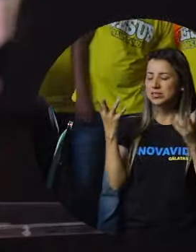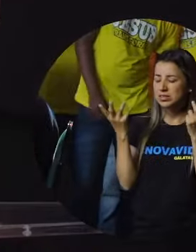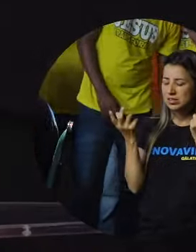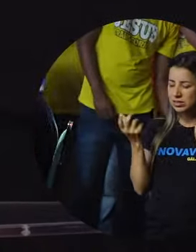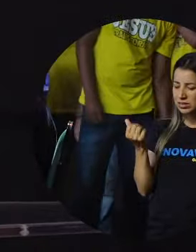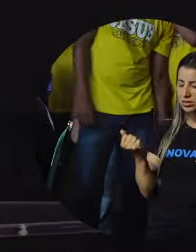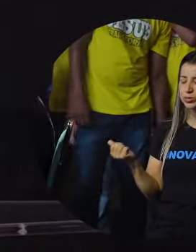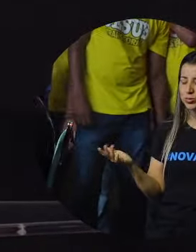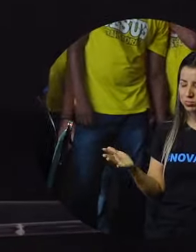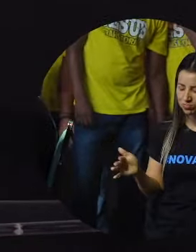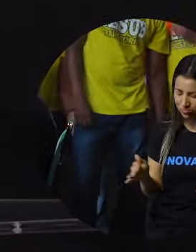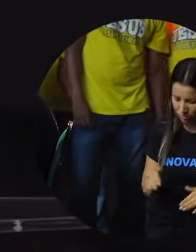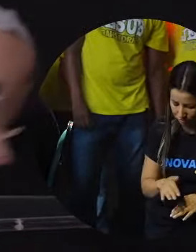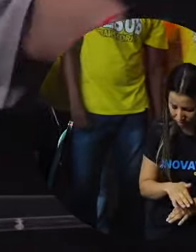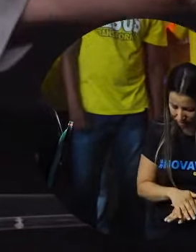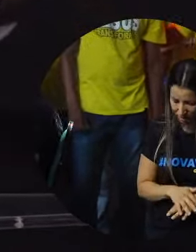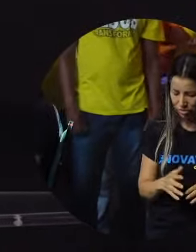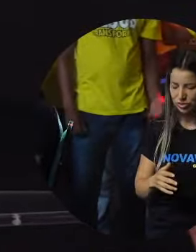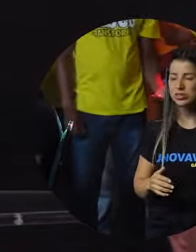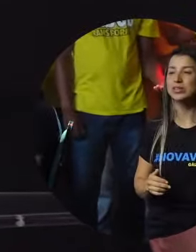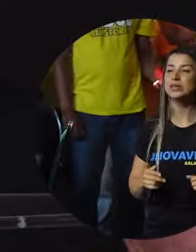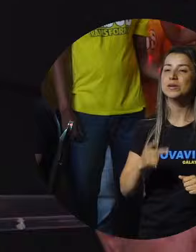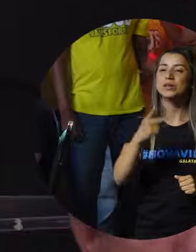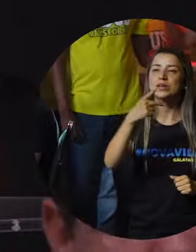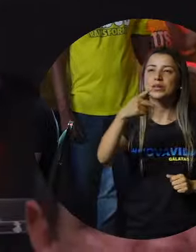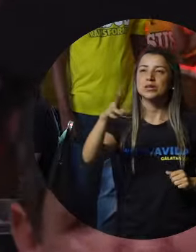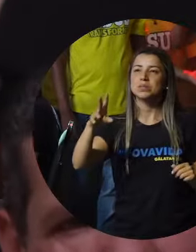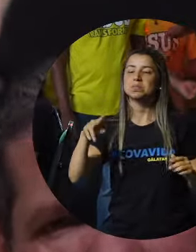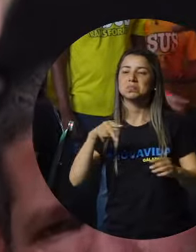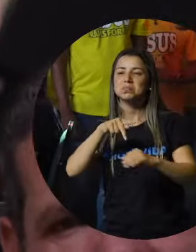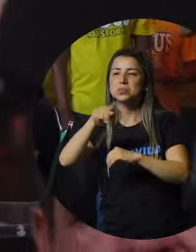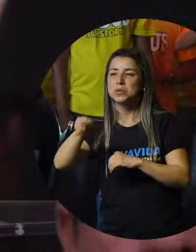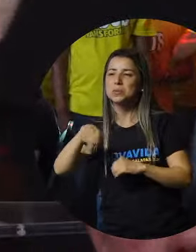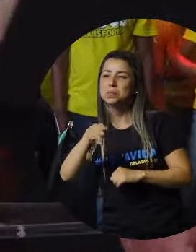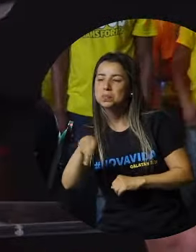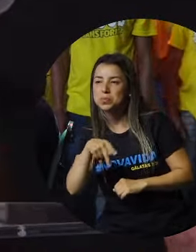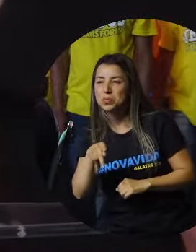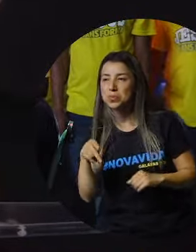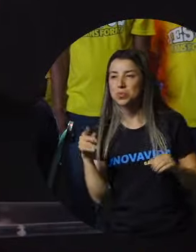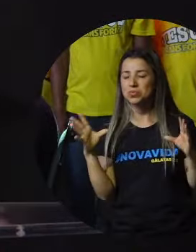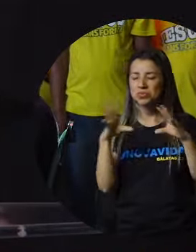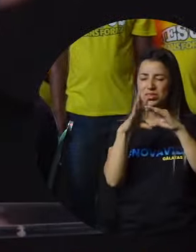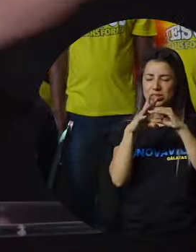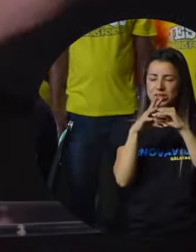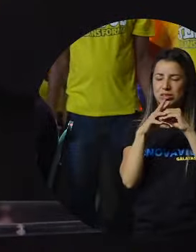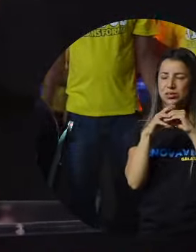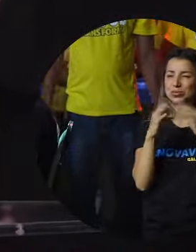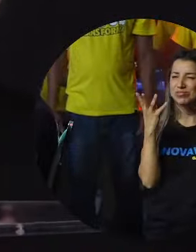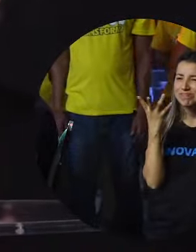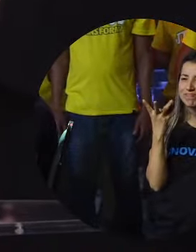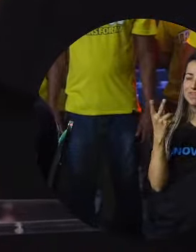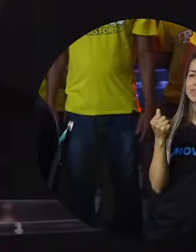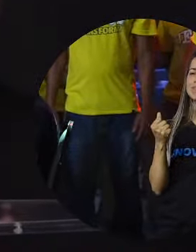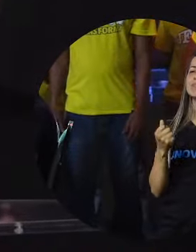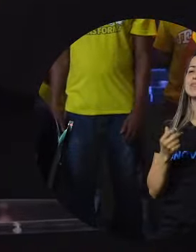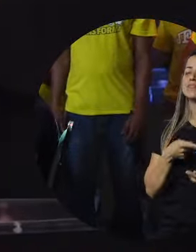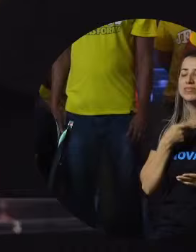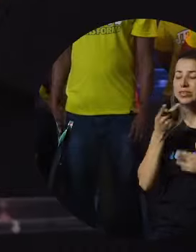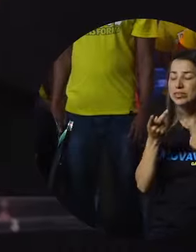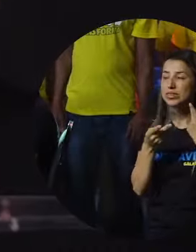submissão, o teu povo que se congrega nessa noite quer te dizer: te amamos,